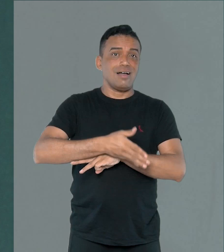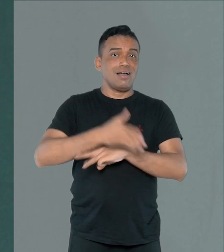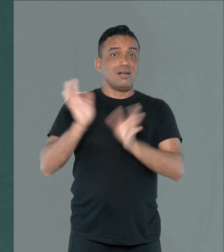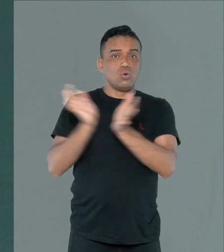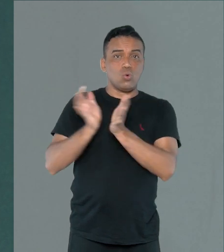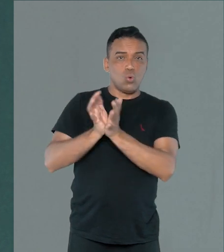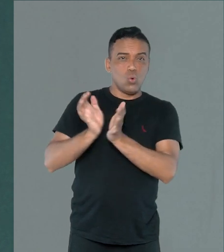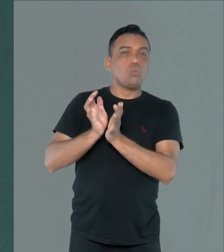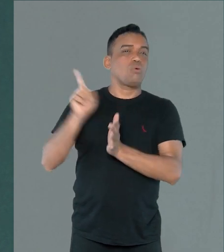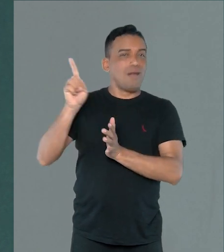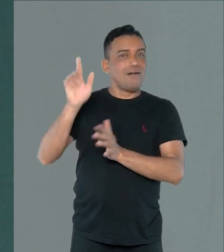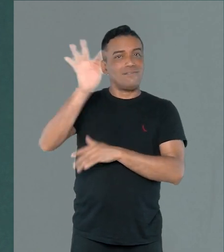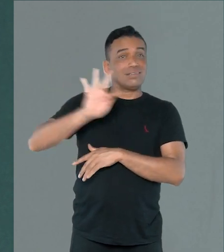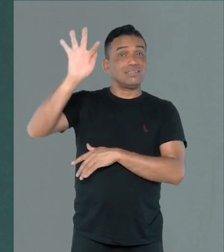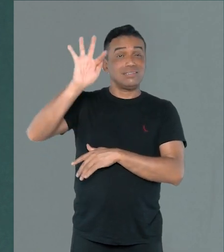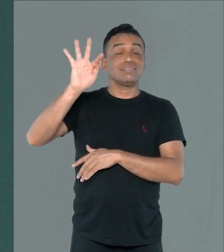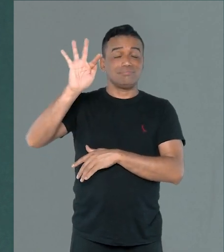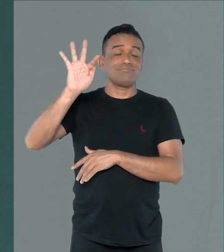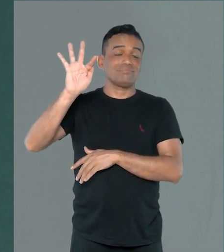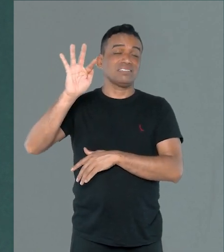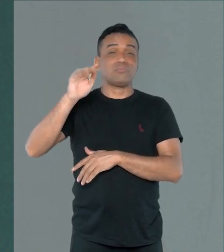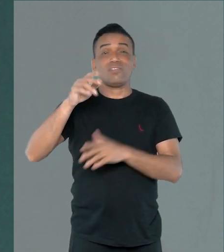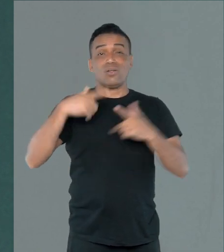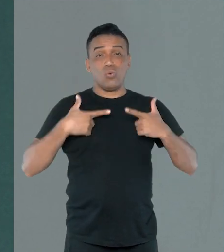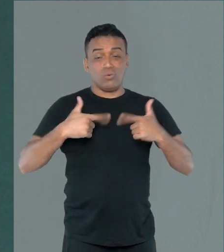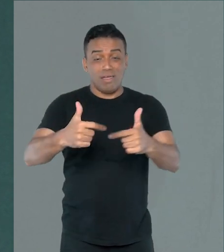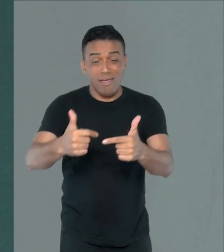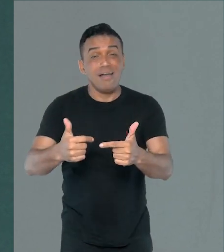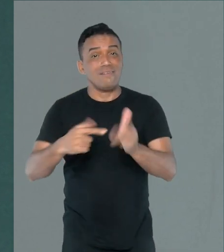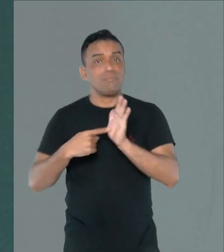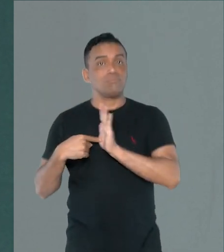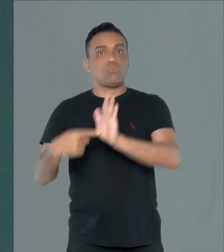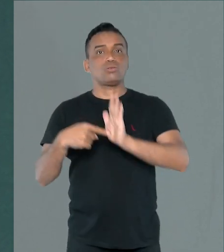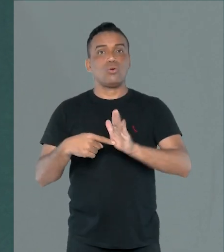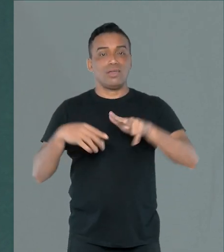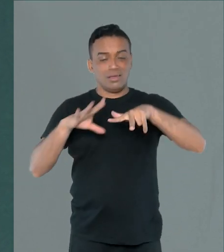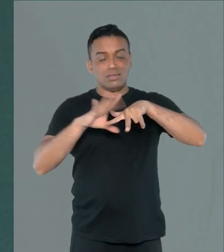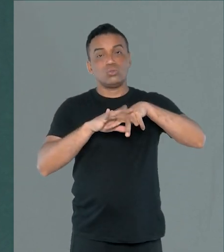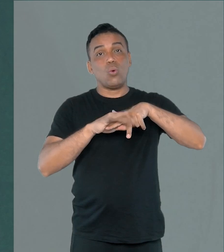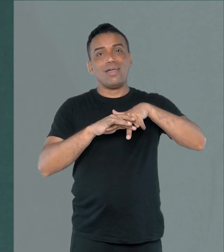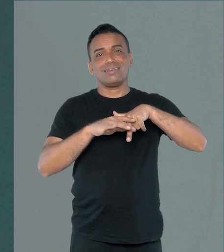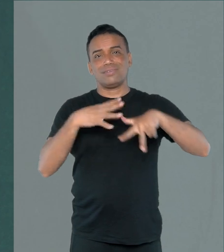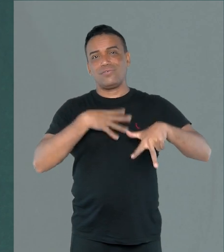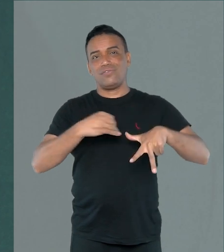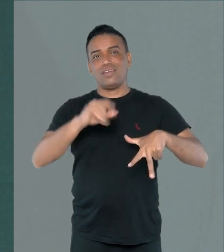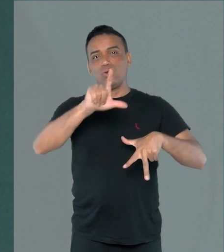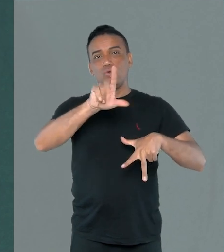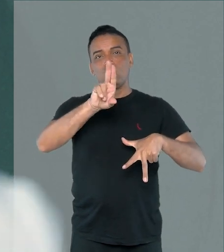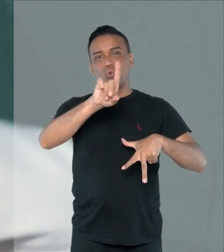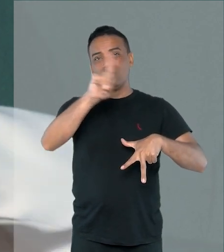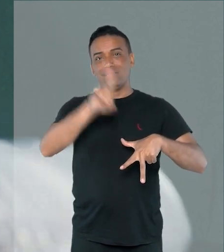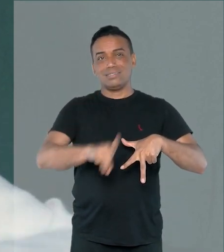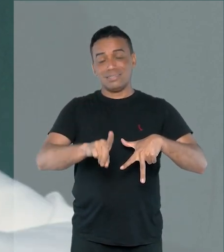esses filhos deles. Primeiro, porque a guerra vai acentuar brutalmente a doença do Luís, né? Ele volta para